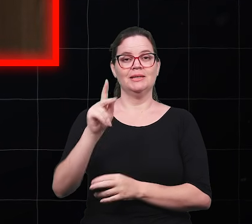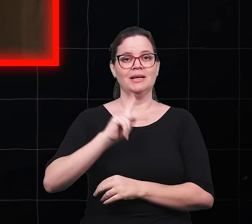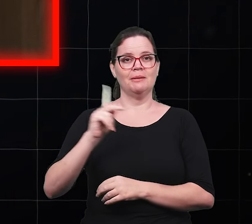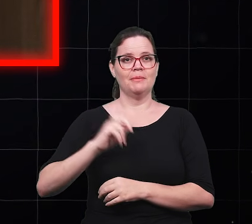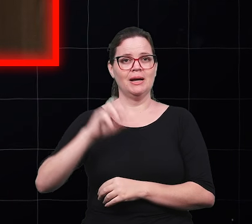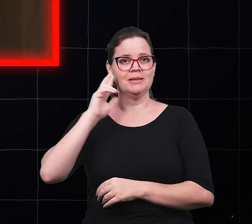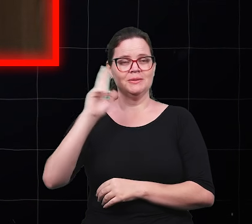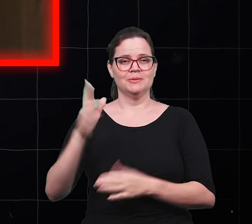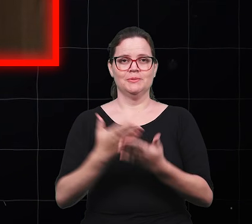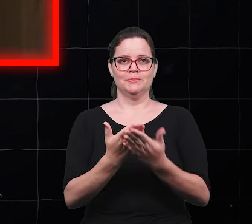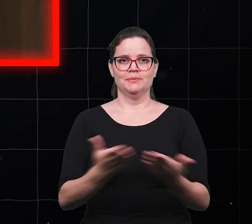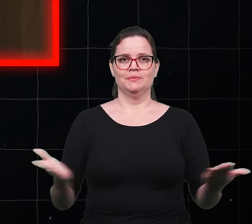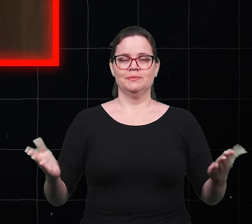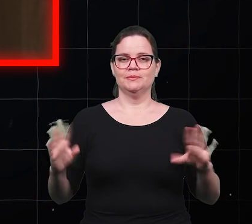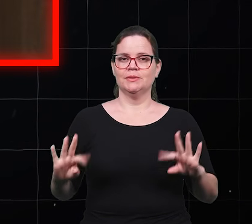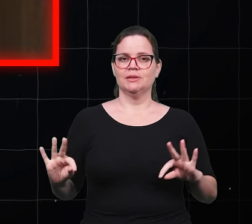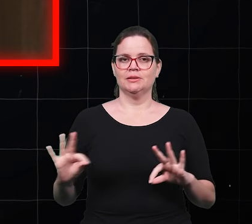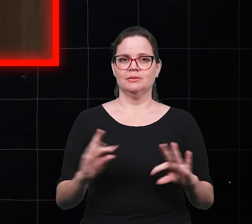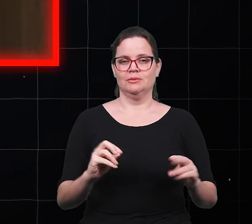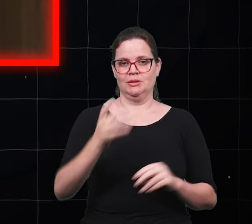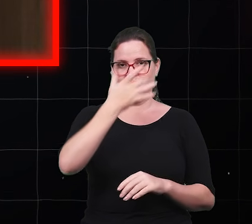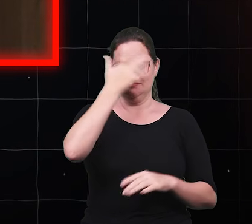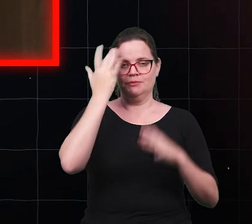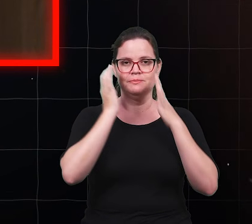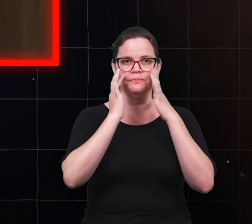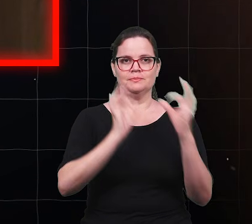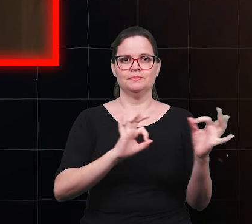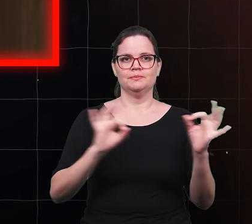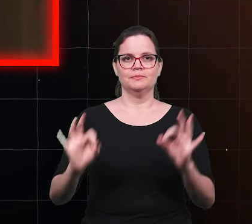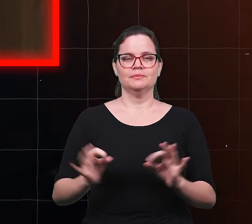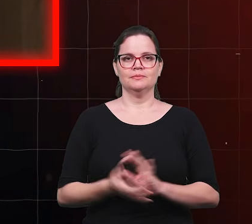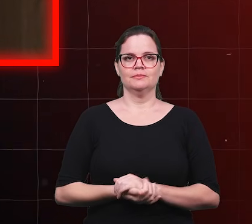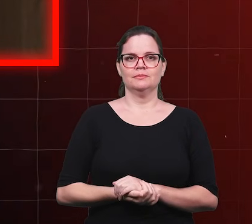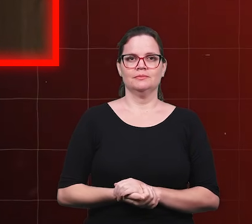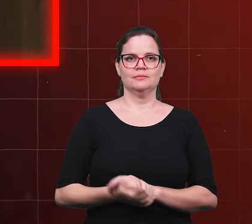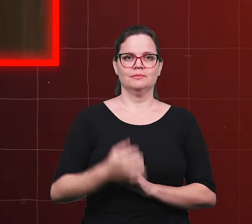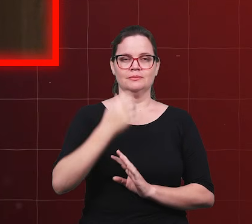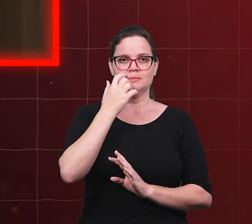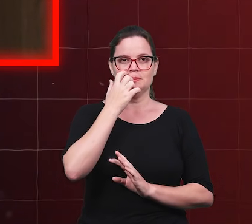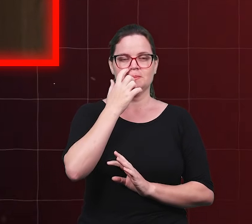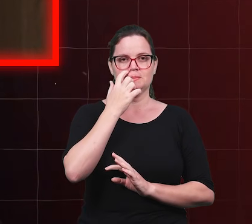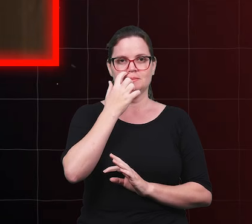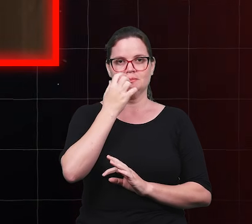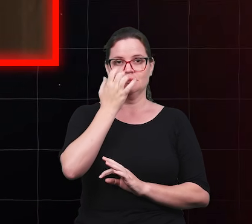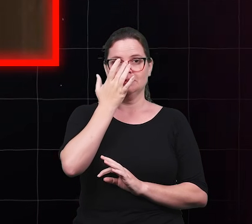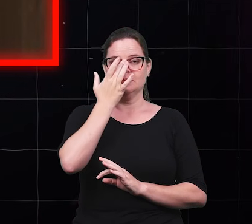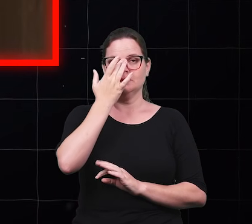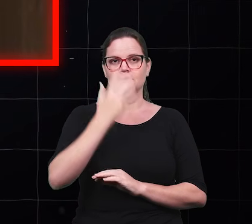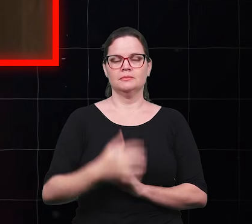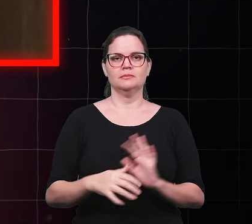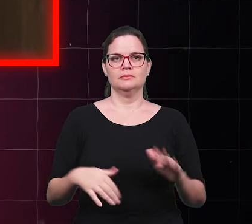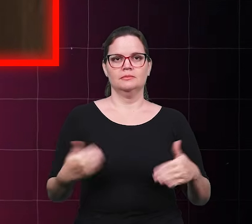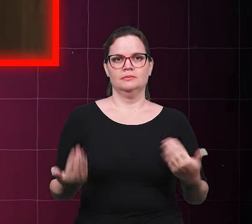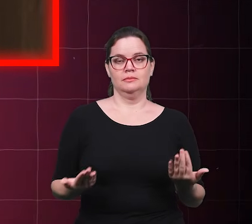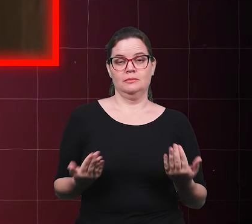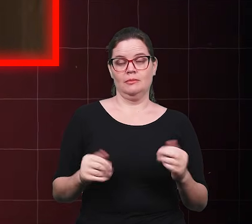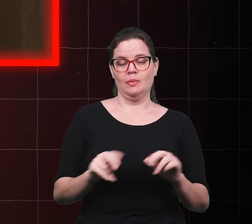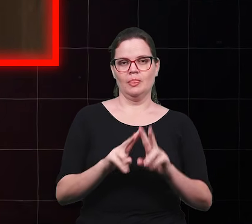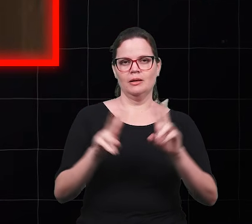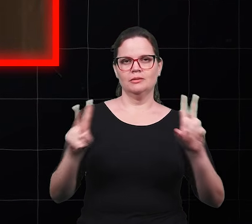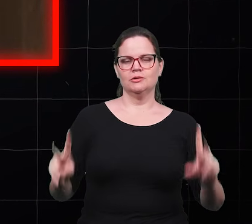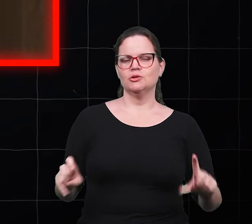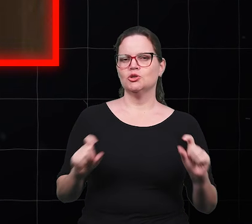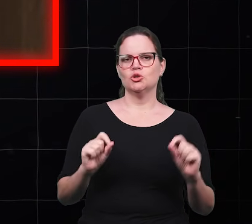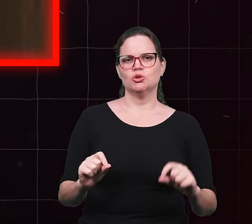paz do Senhor a todos que nos assistem. Bom, diante da